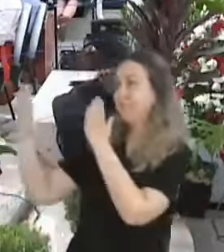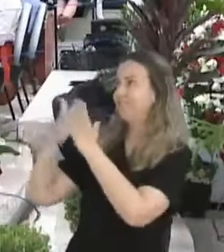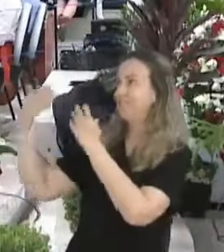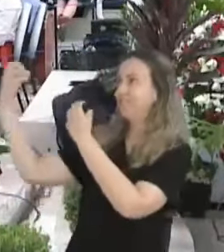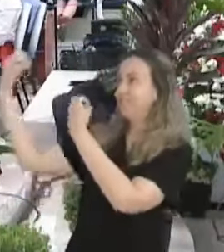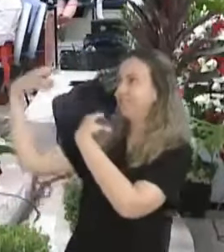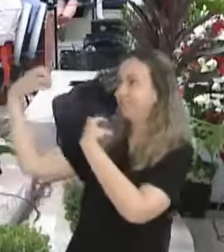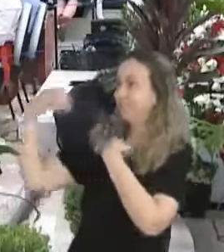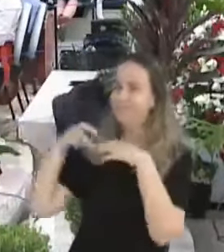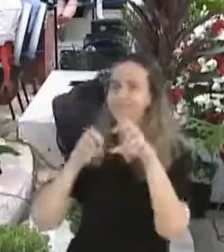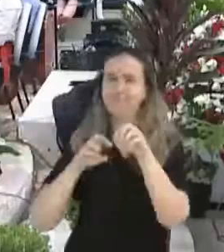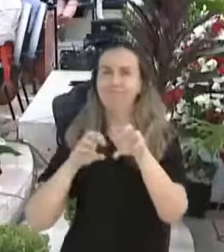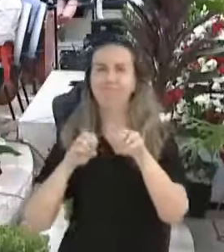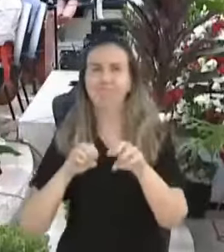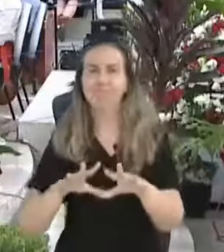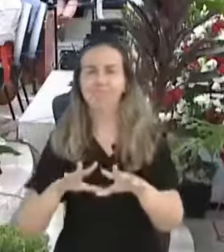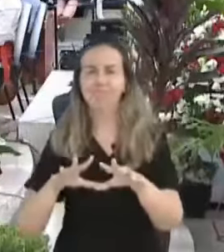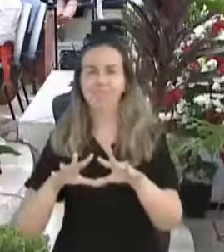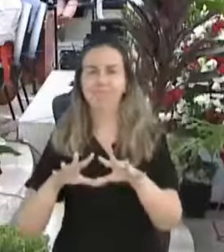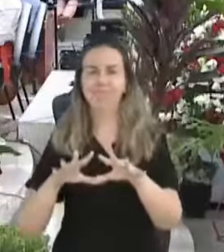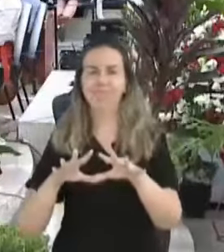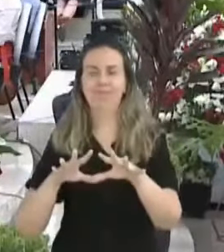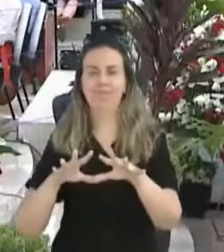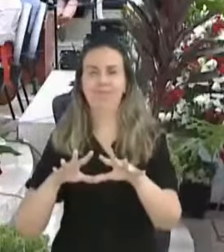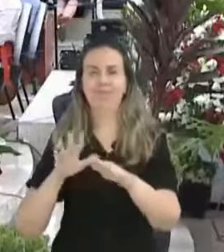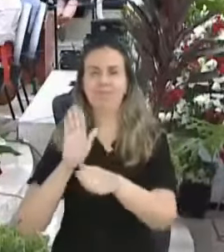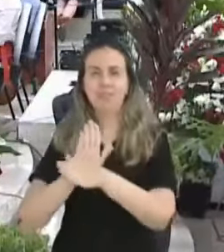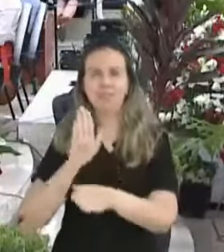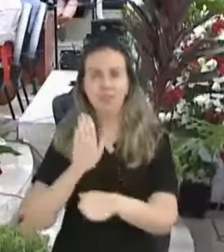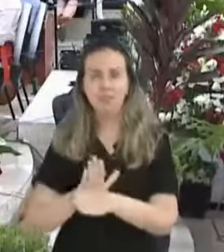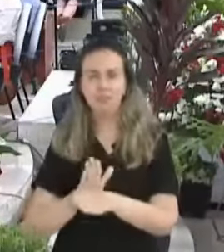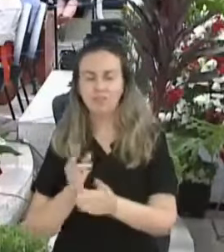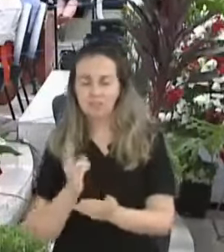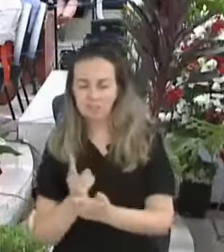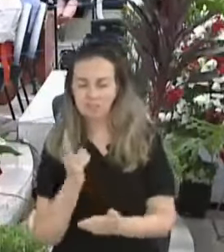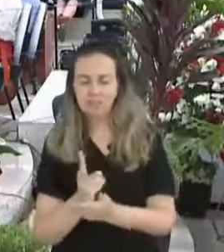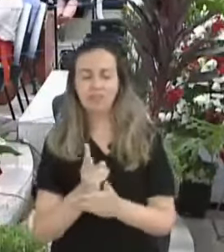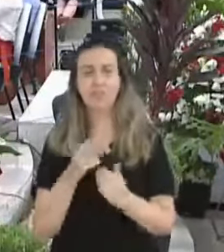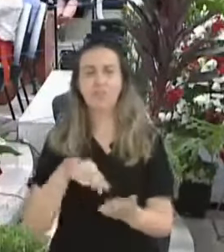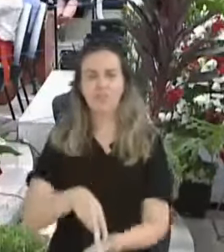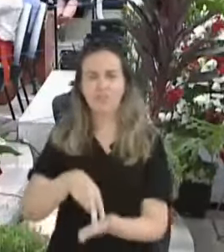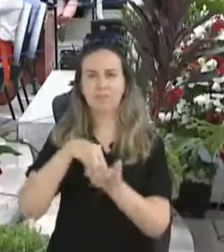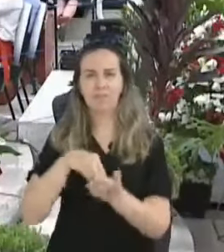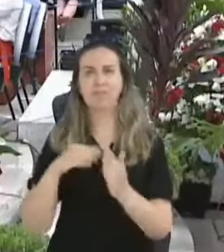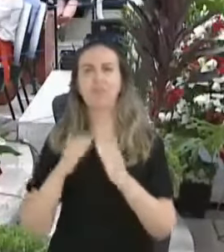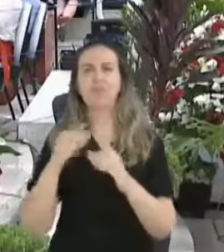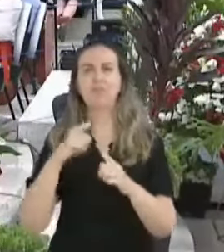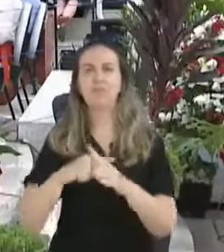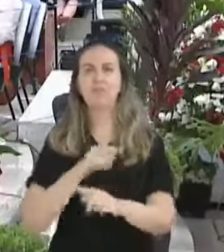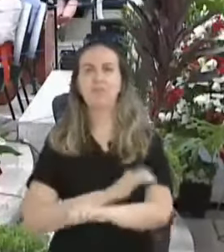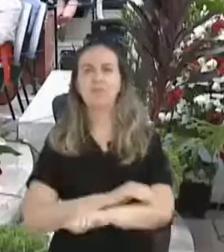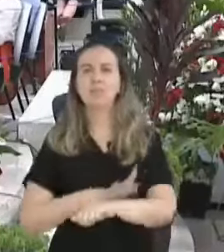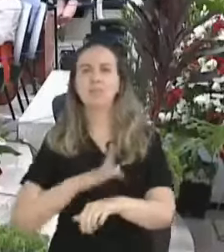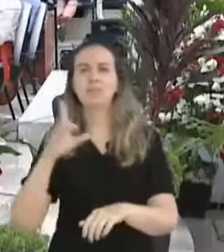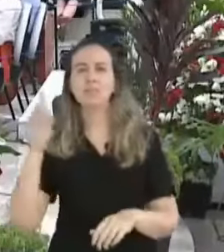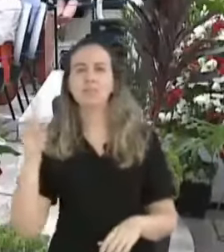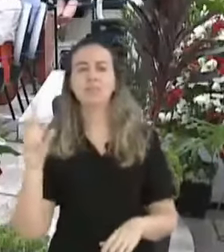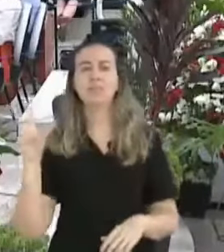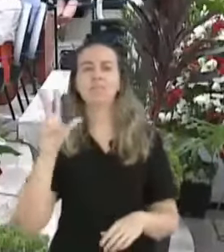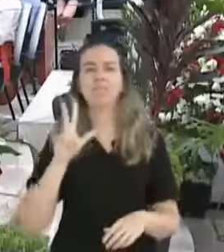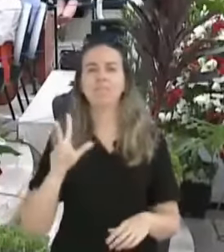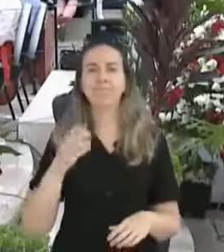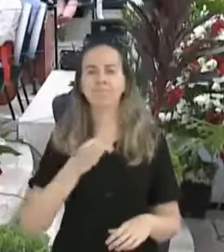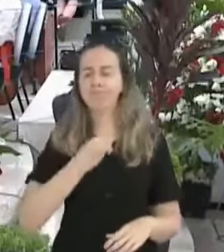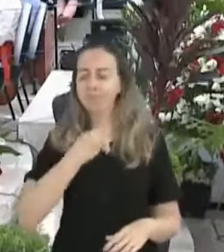multiplicado os anos de vida do nosso pastor, que mantém com o cajado firme a direção da